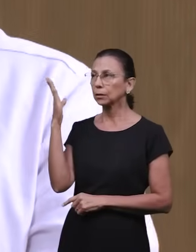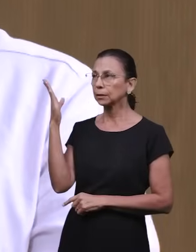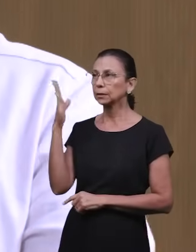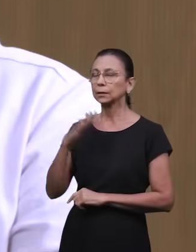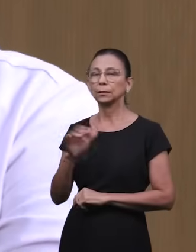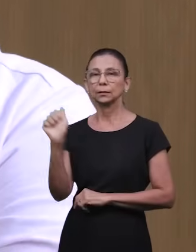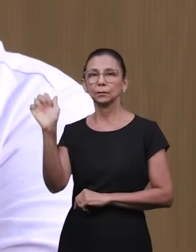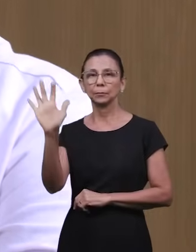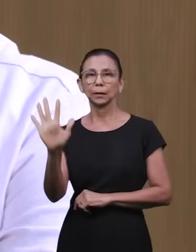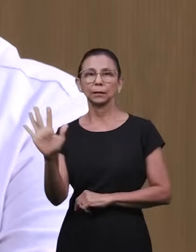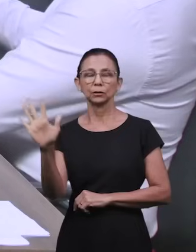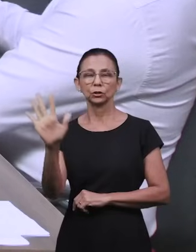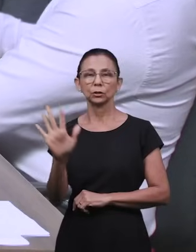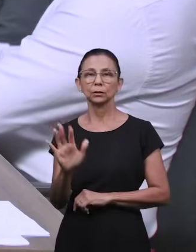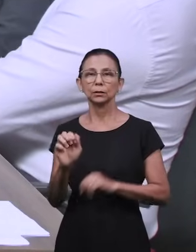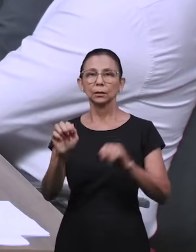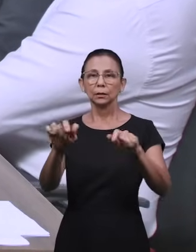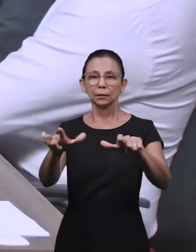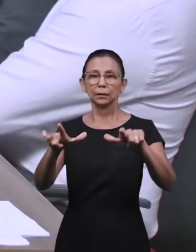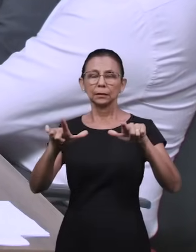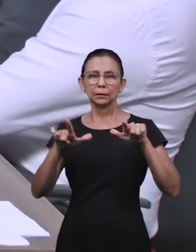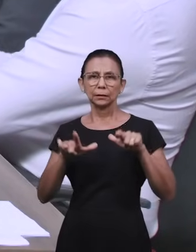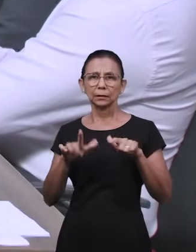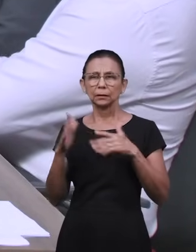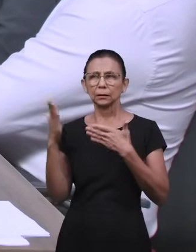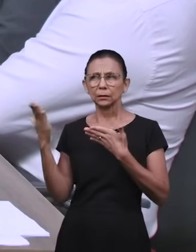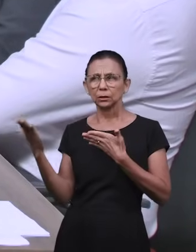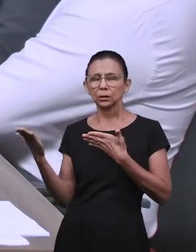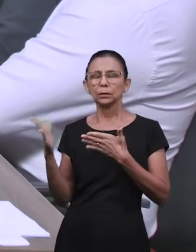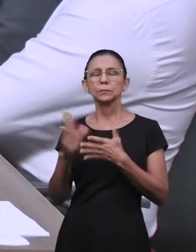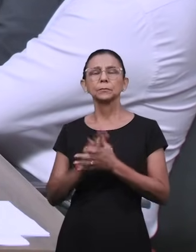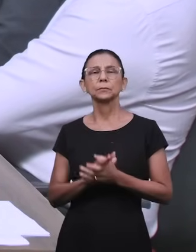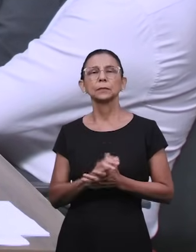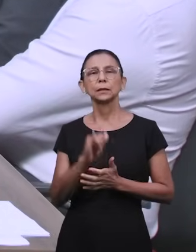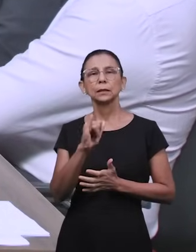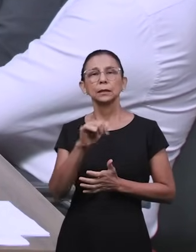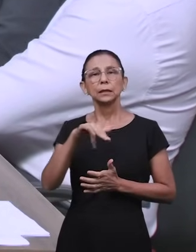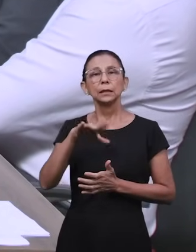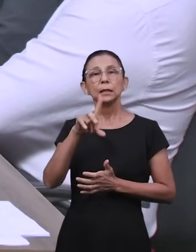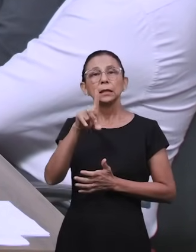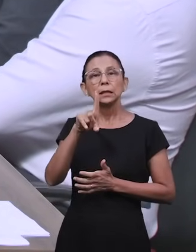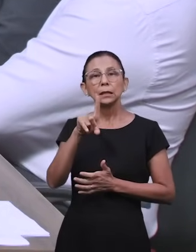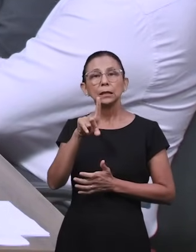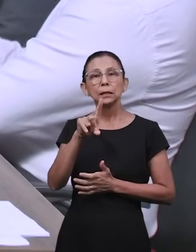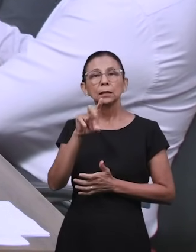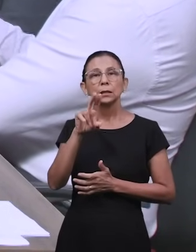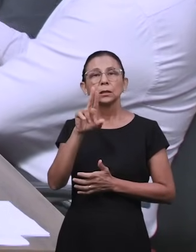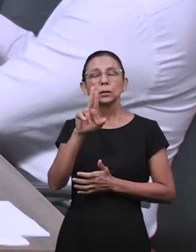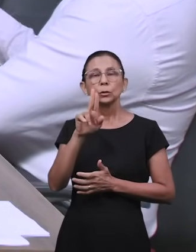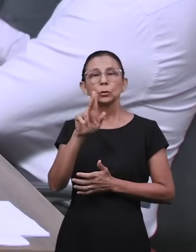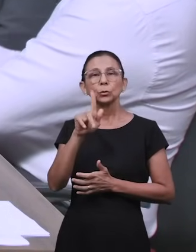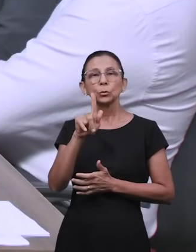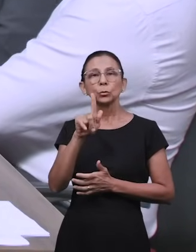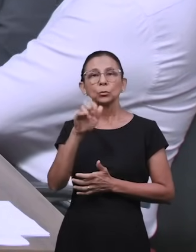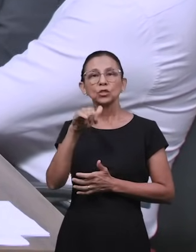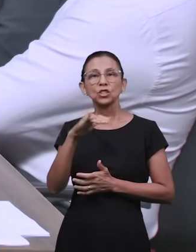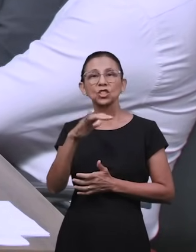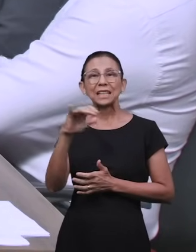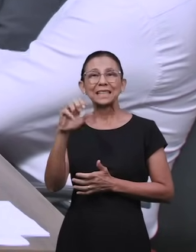ser colocada. Aqui nós temos um exemplar ali de uma indulgência. Era uma espécie